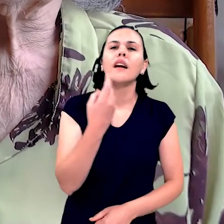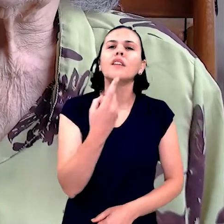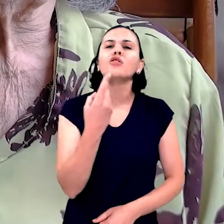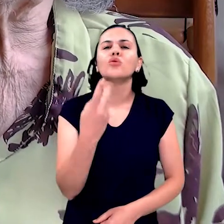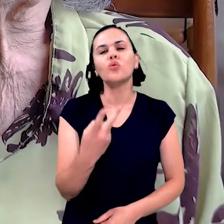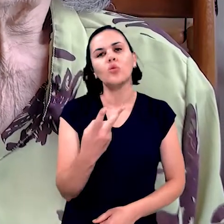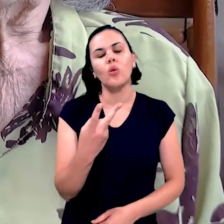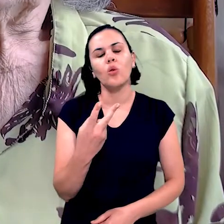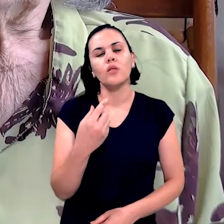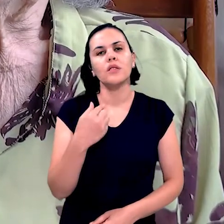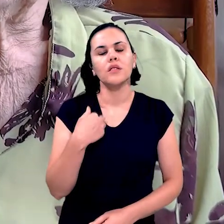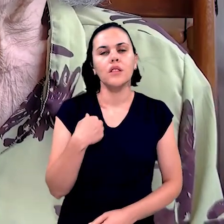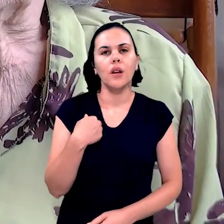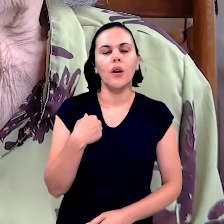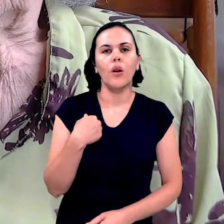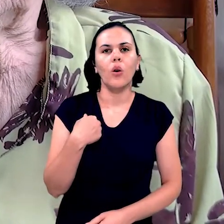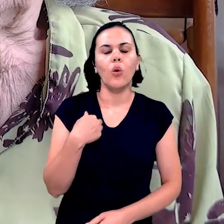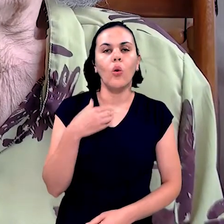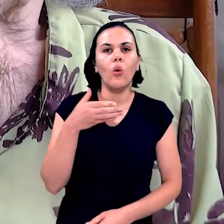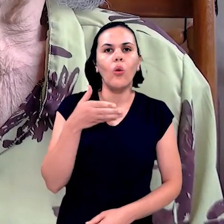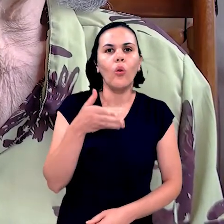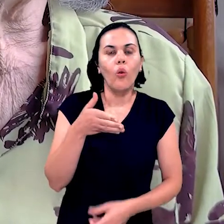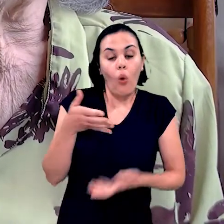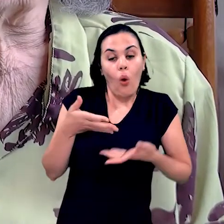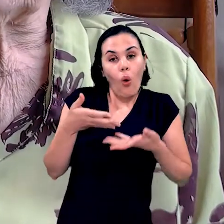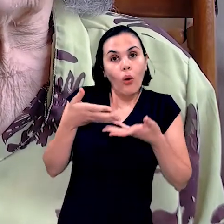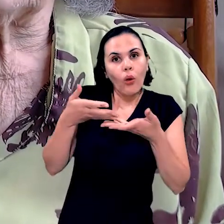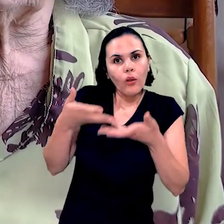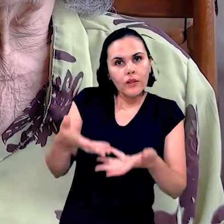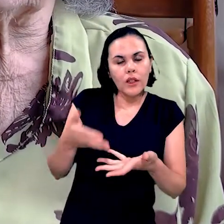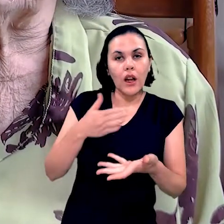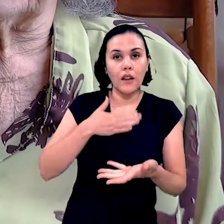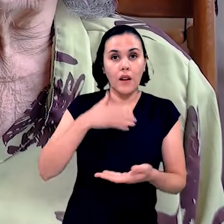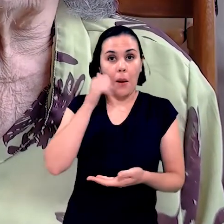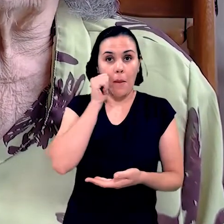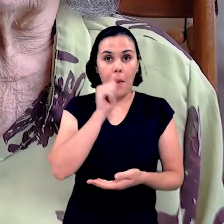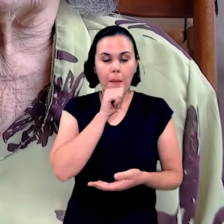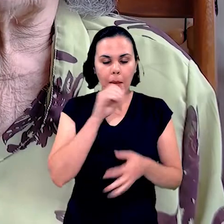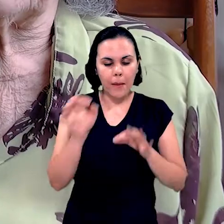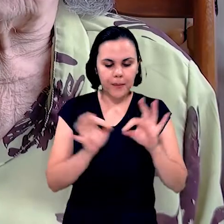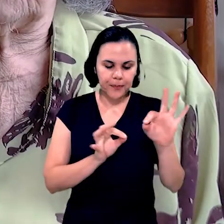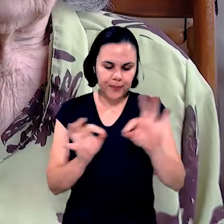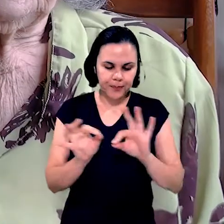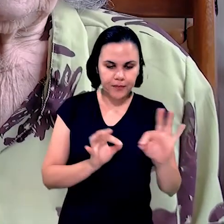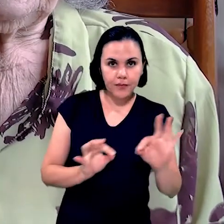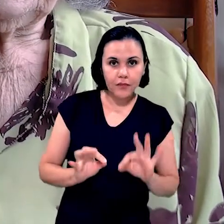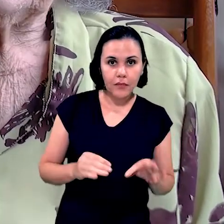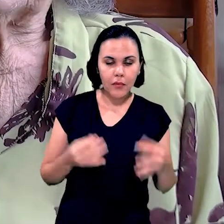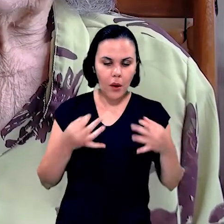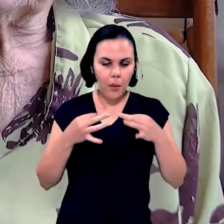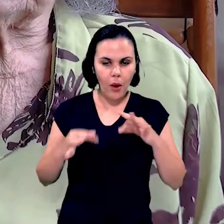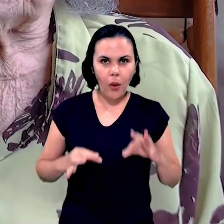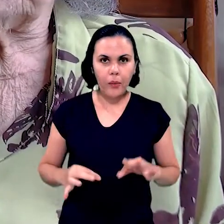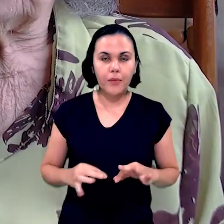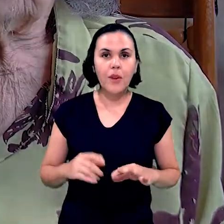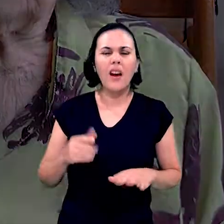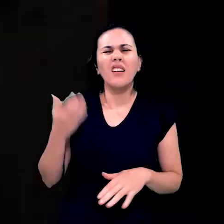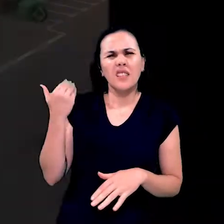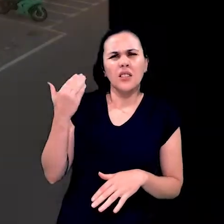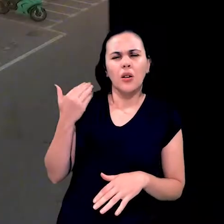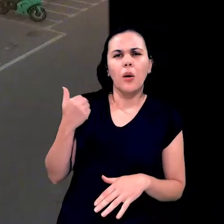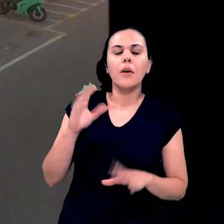tinha 12 anos. E eu então fui convidada e minha mãe me preparou. E naquele